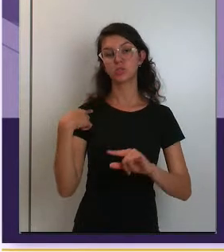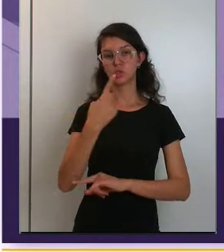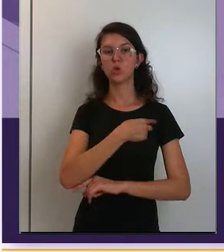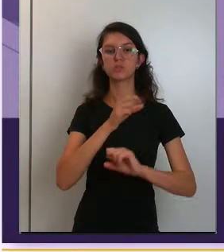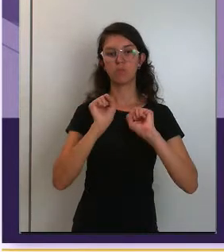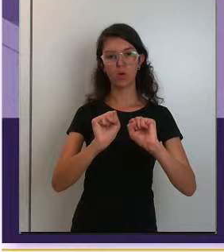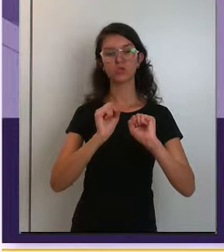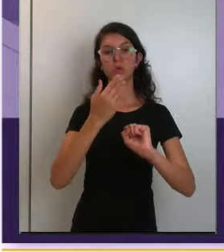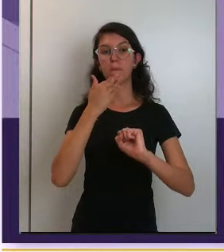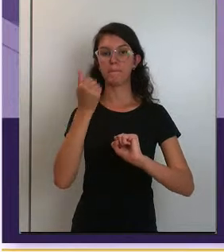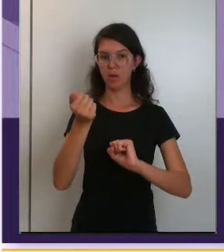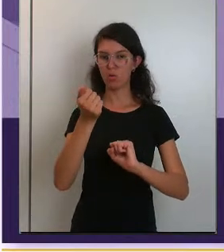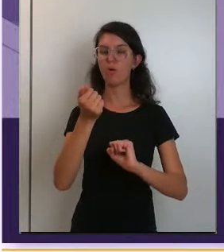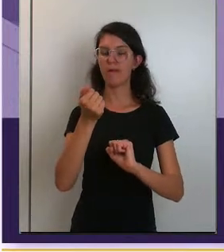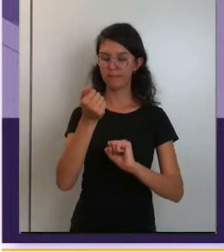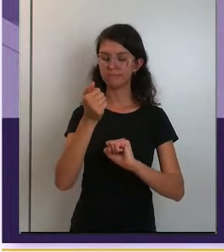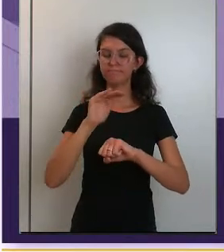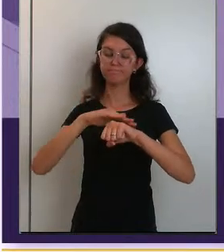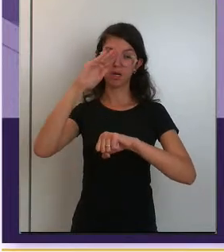situação, né?